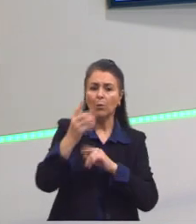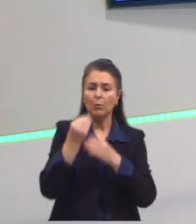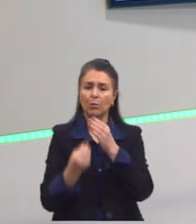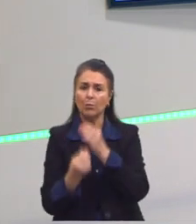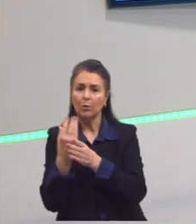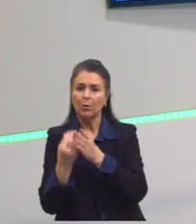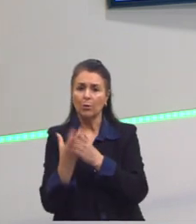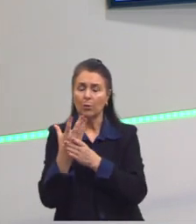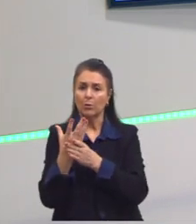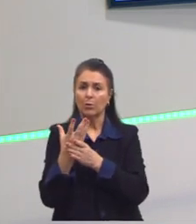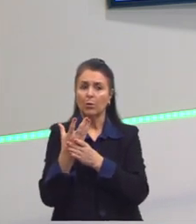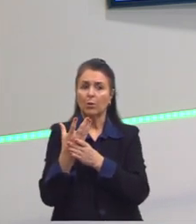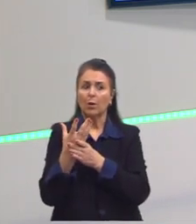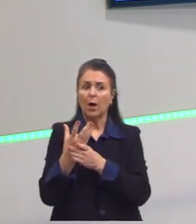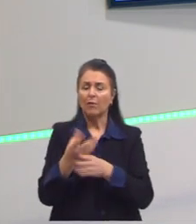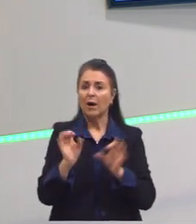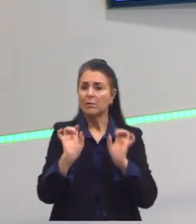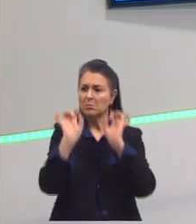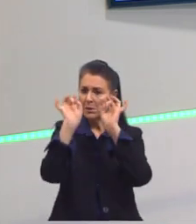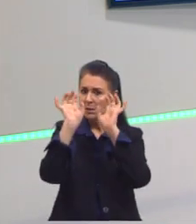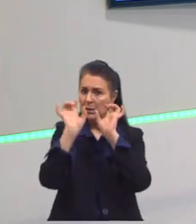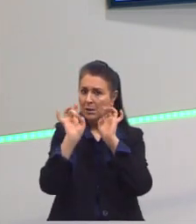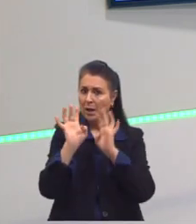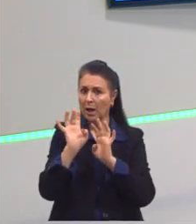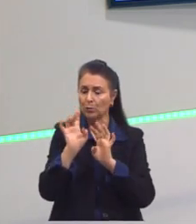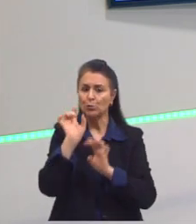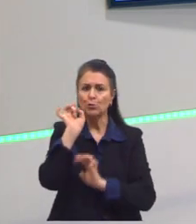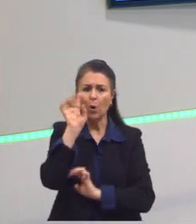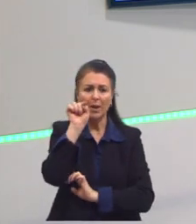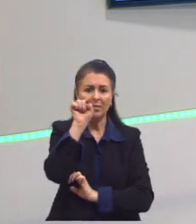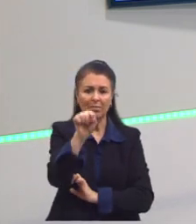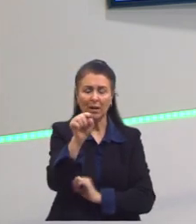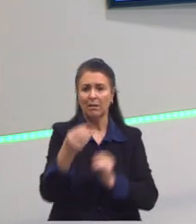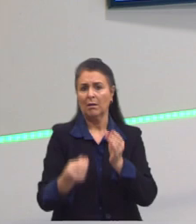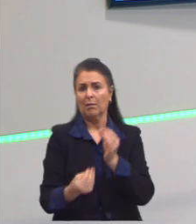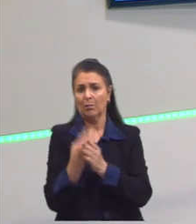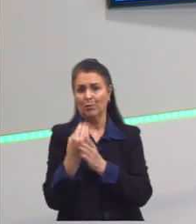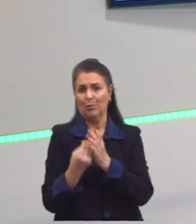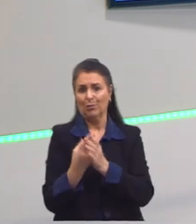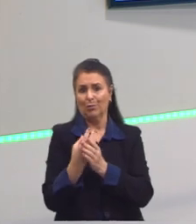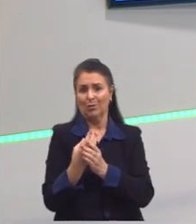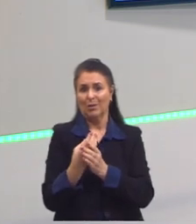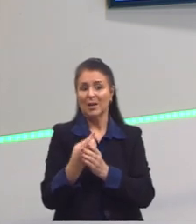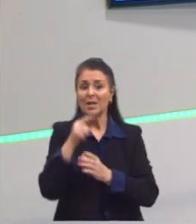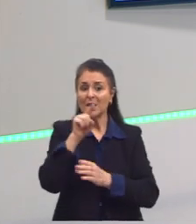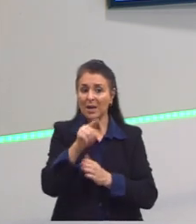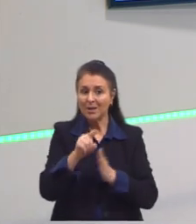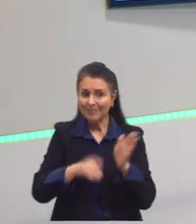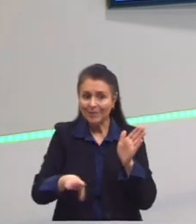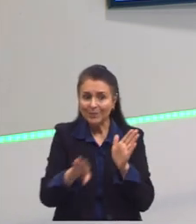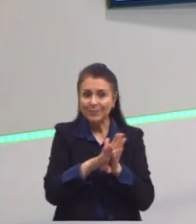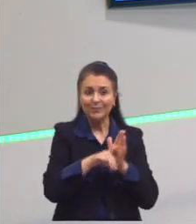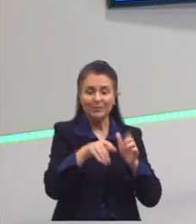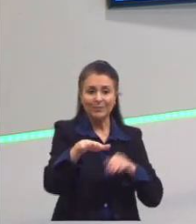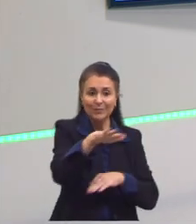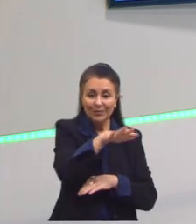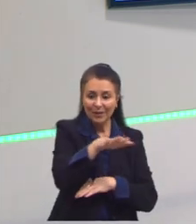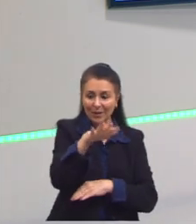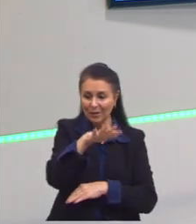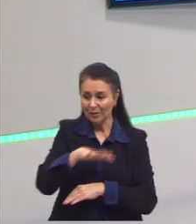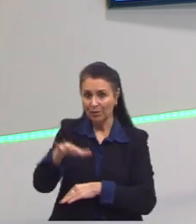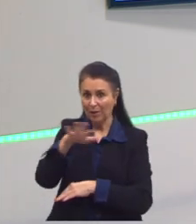vai se especializar naquele produto vai fazer com que né aquele produto chegue nos locais aí a partir do